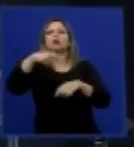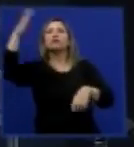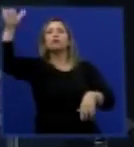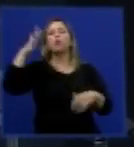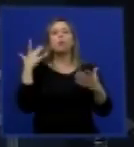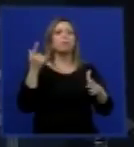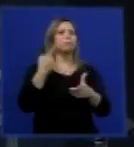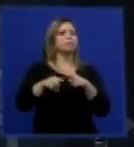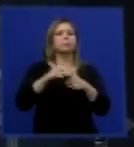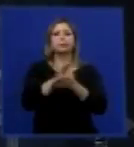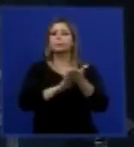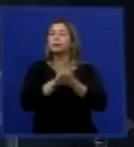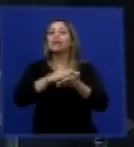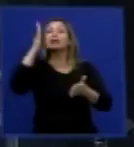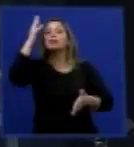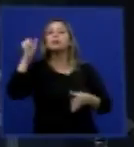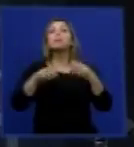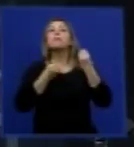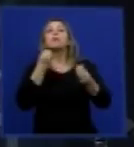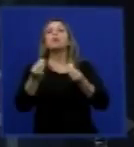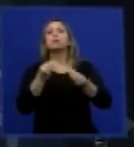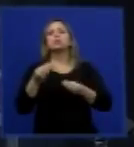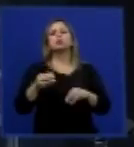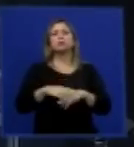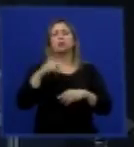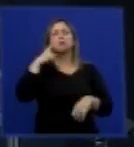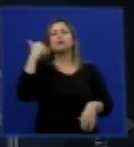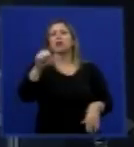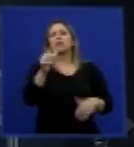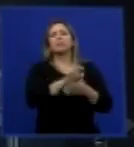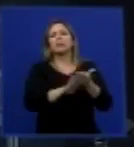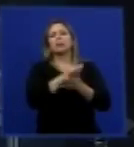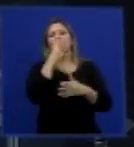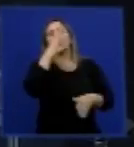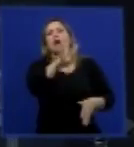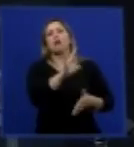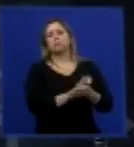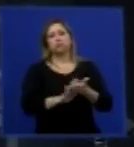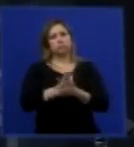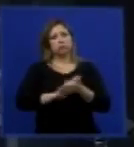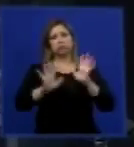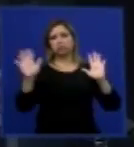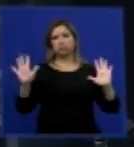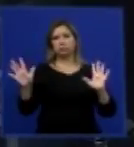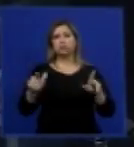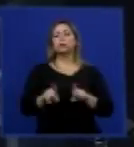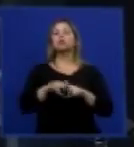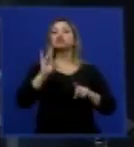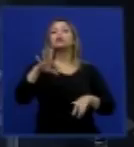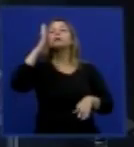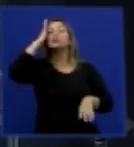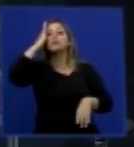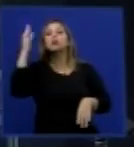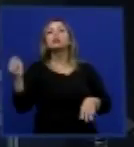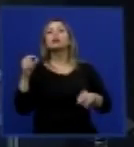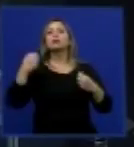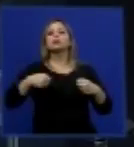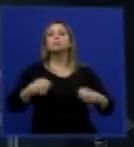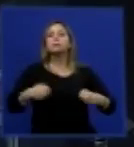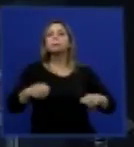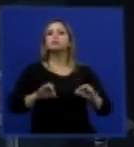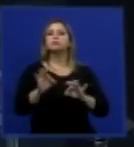técnicos do eap não entraram não nos cabe avaliar e tampouco fazer juízo de valor a respeito disso mas eu